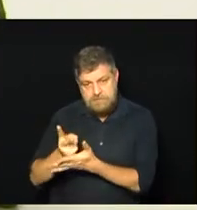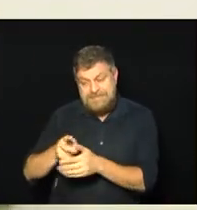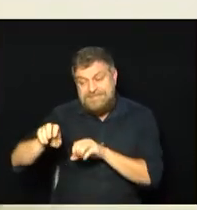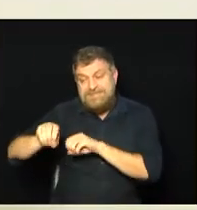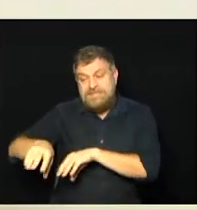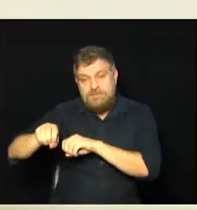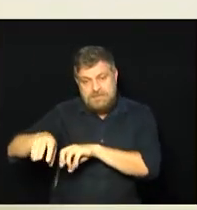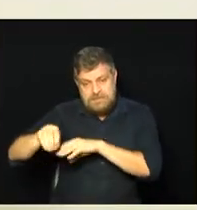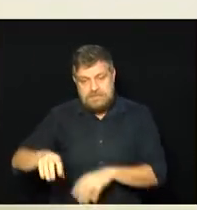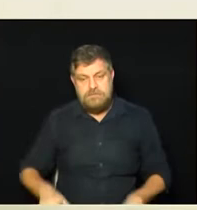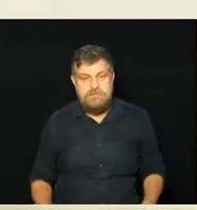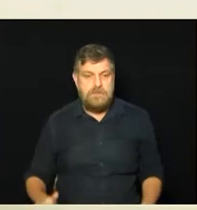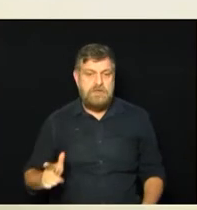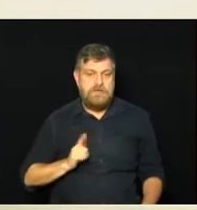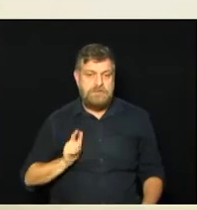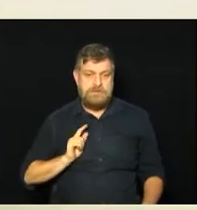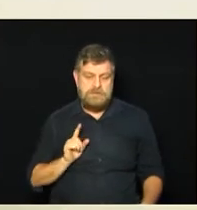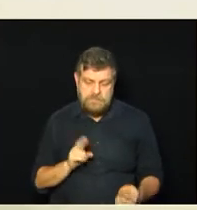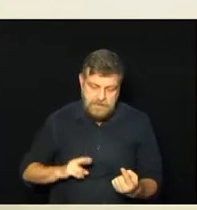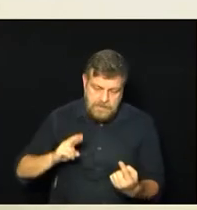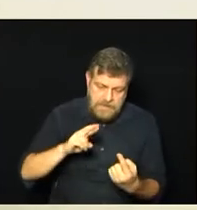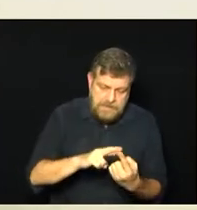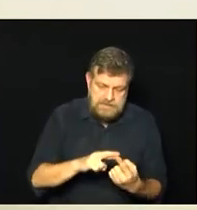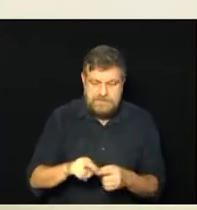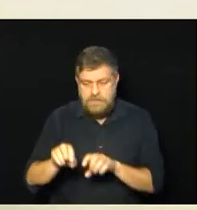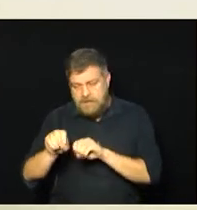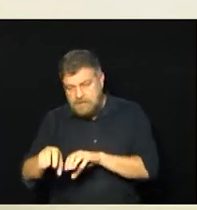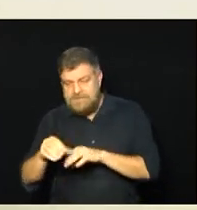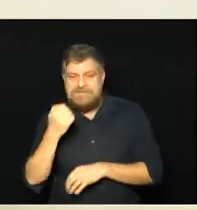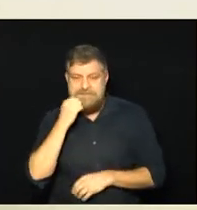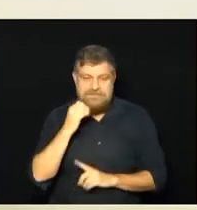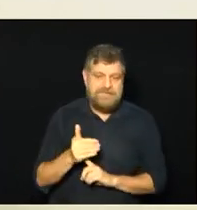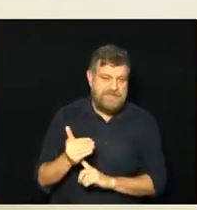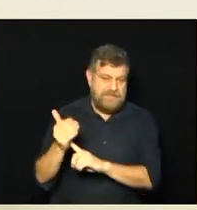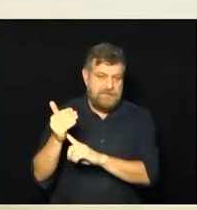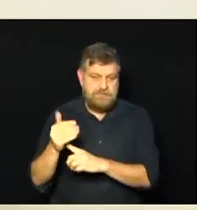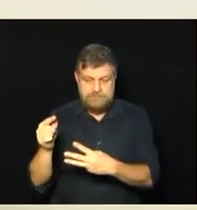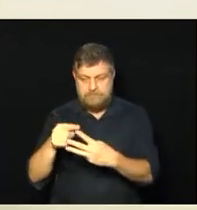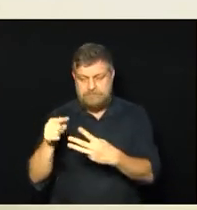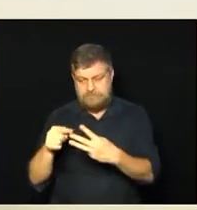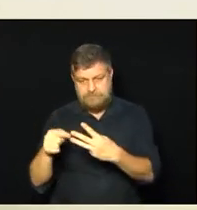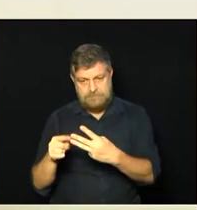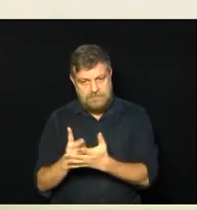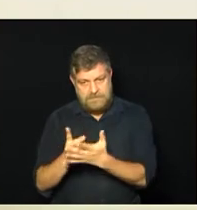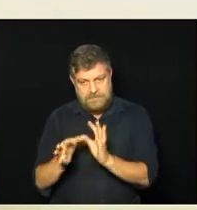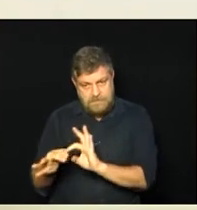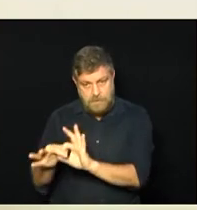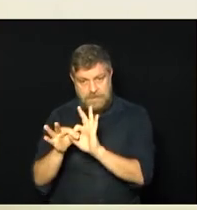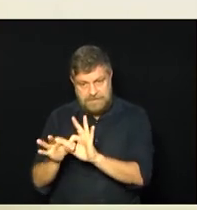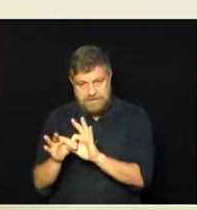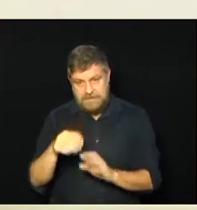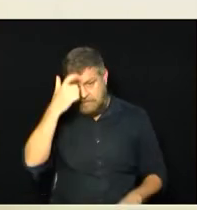Educação, que tem muita relação com isso, educação, ciência, tecnologia, está sempre intercalado. E